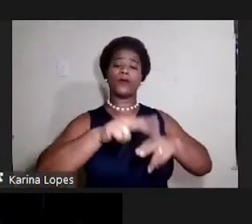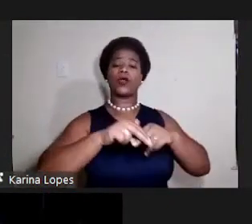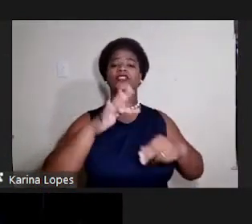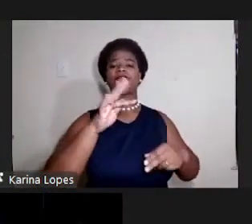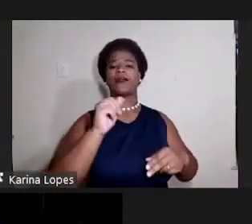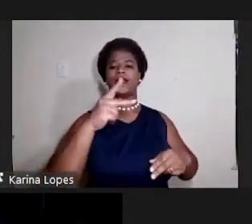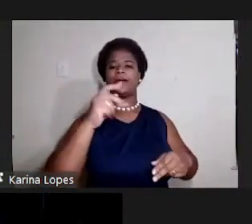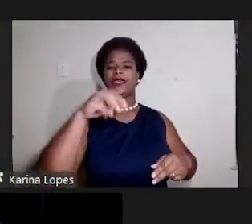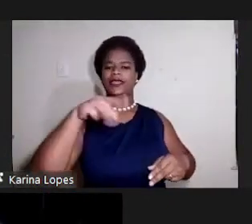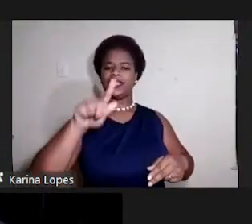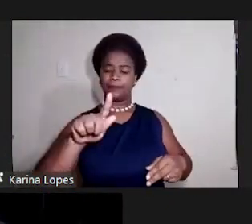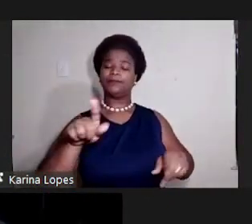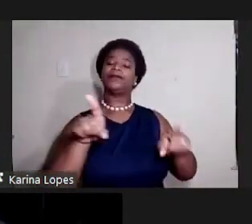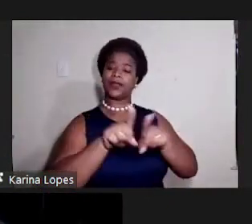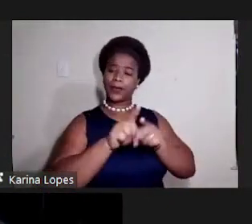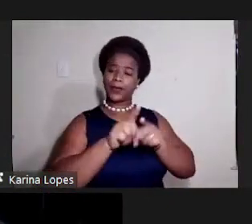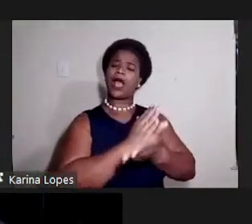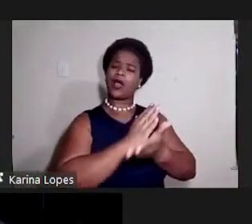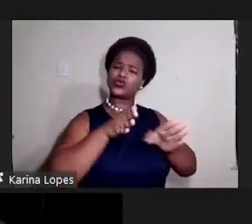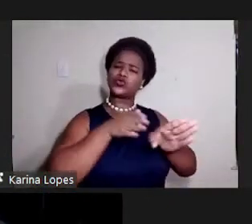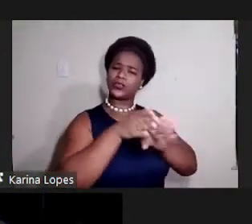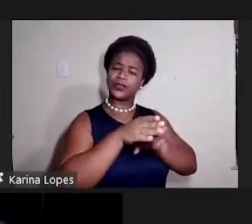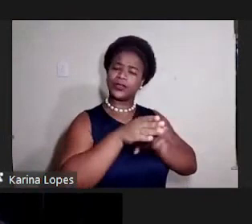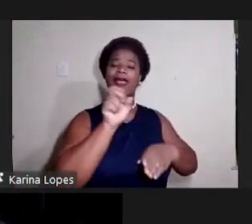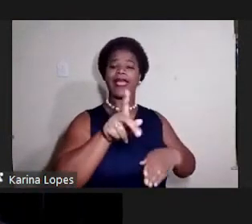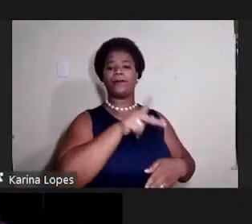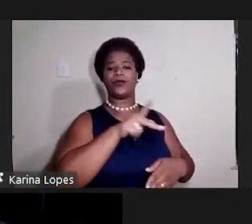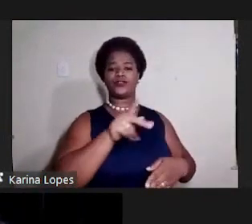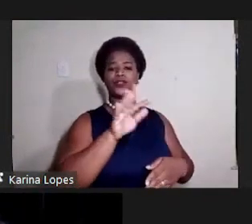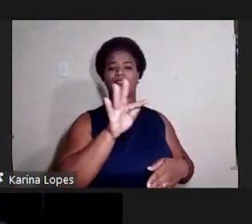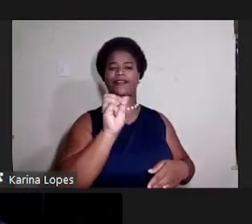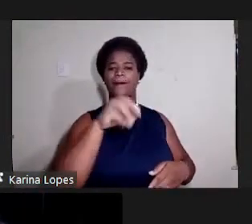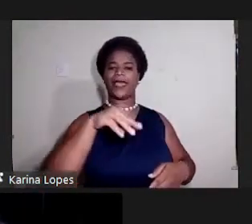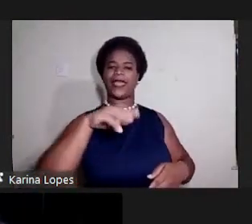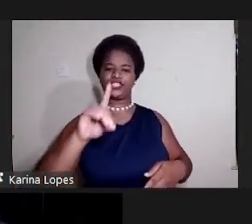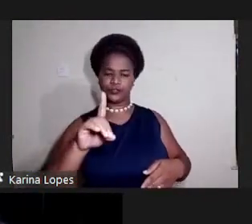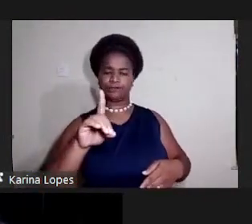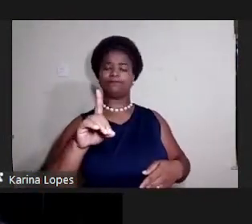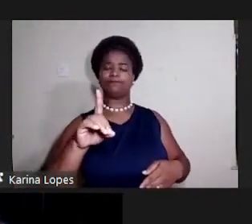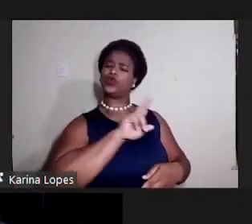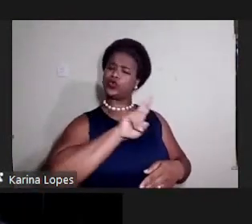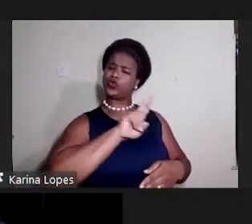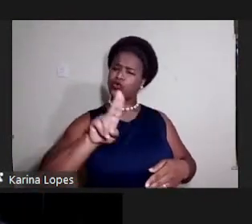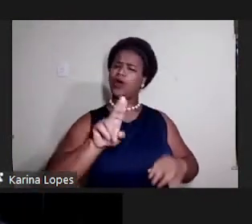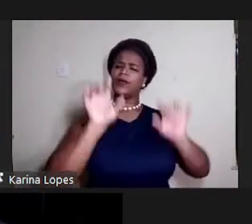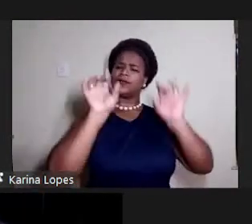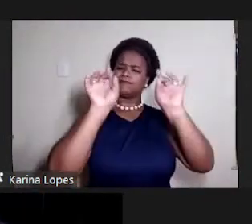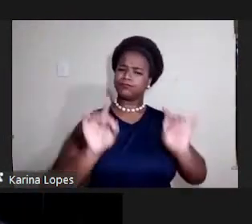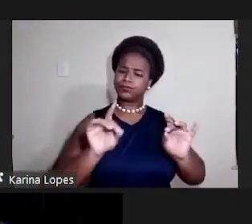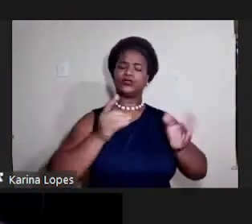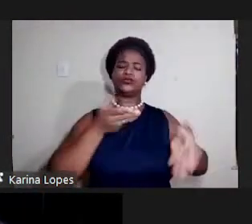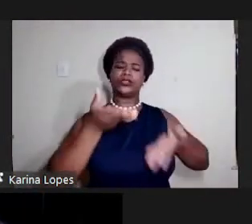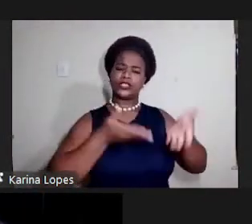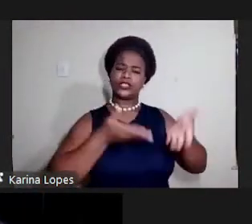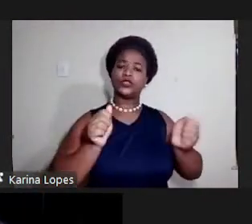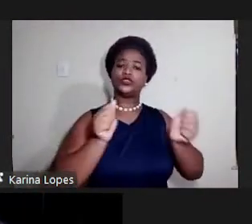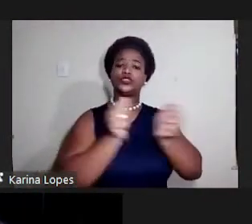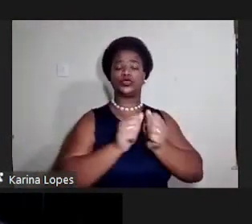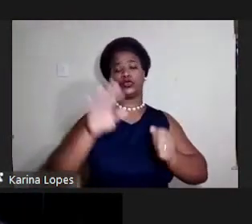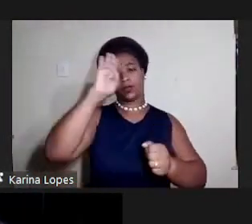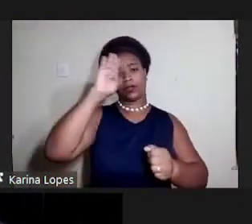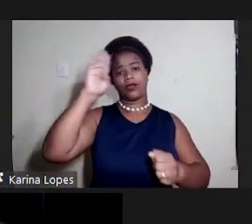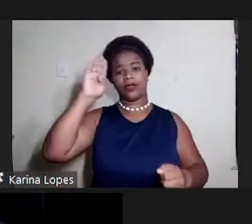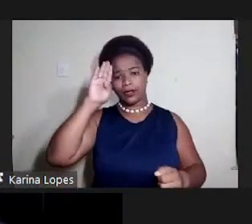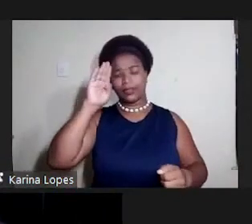deles professores da FAMED. Um nome que carrega a relação ímpar do serviço com a academia, que sabe agregar e liderar grupos,